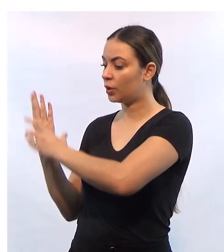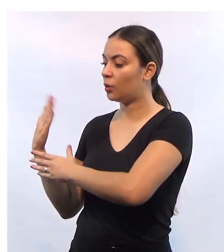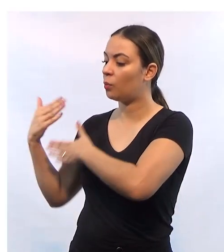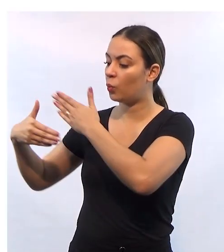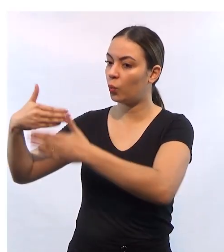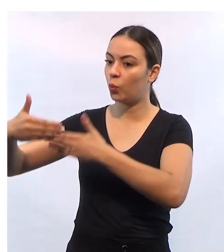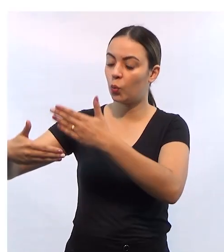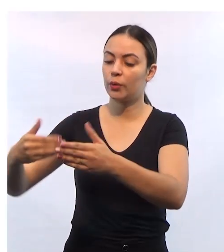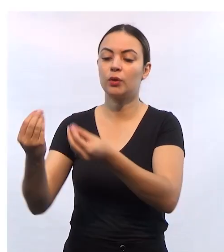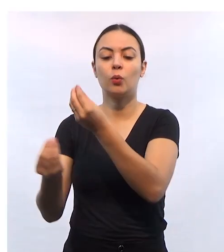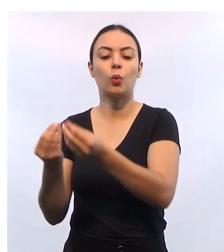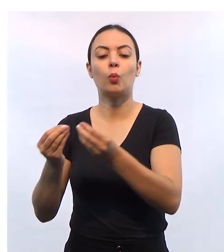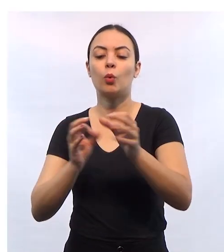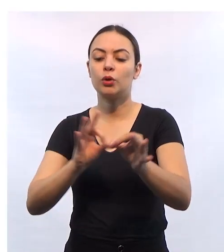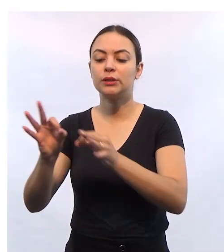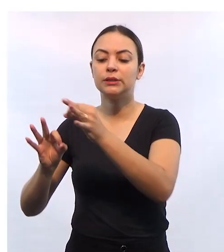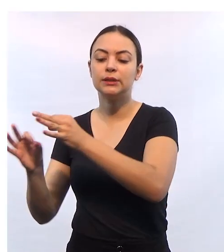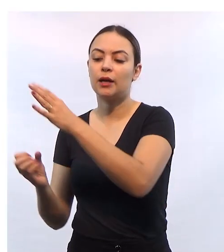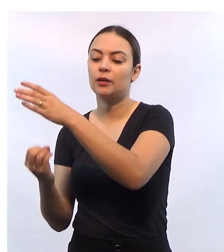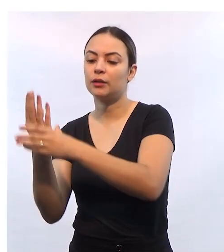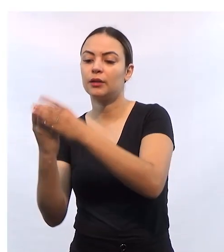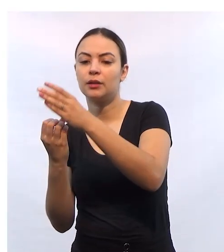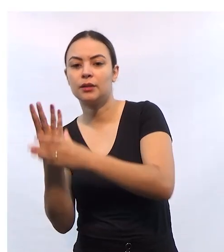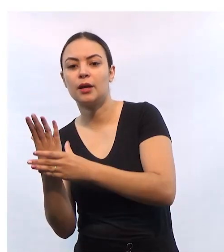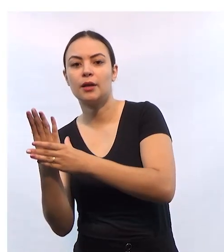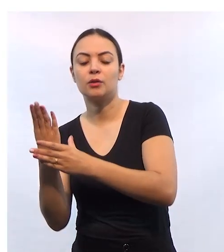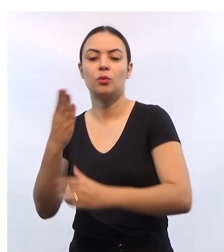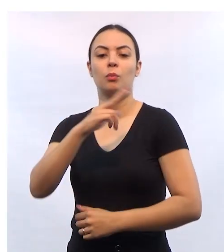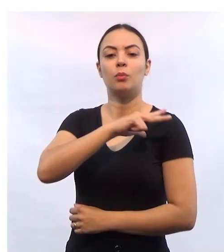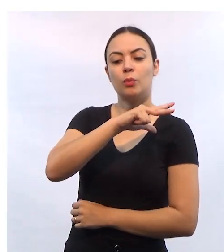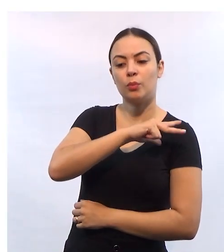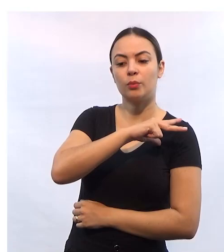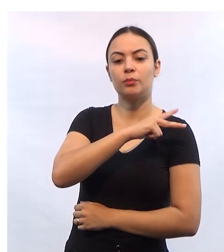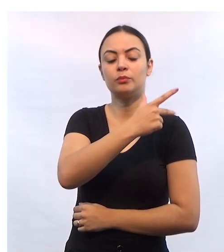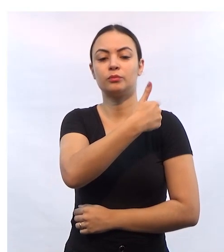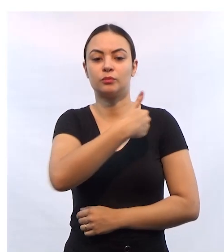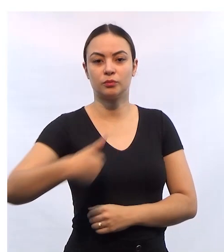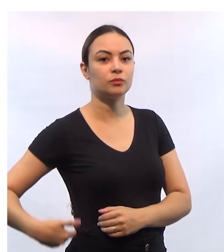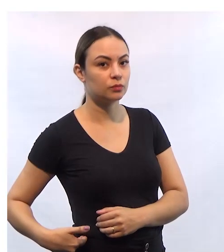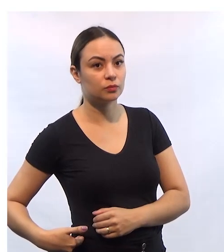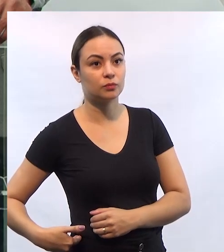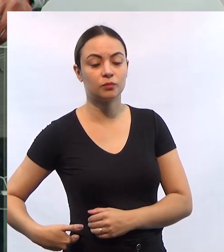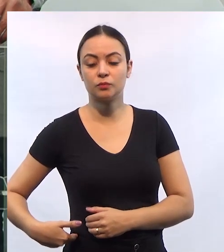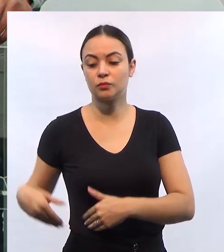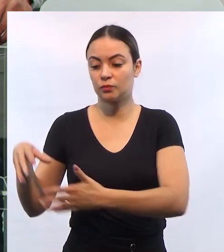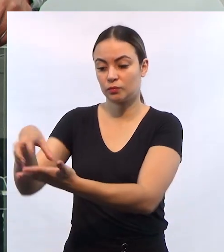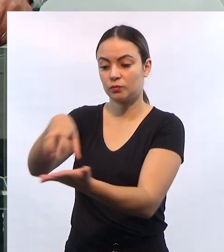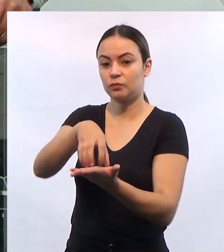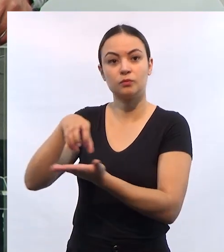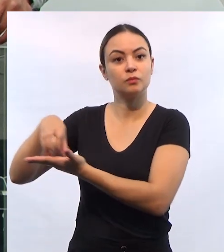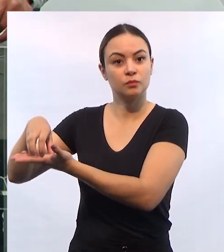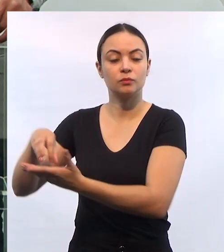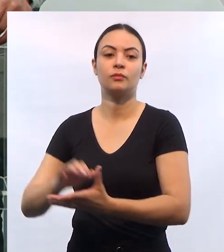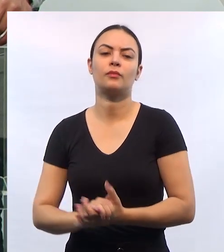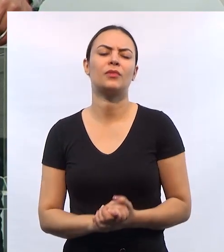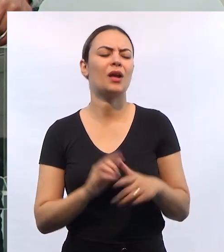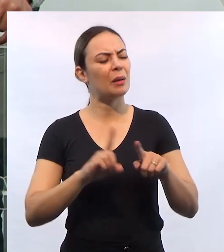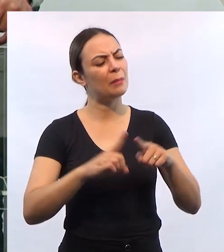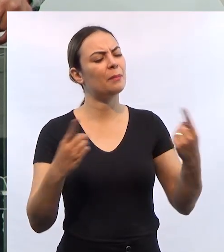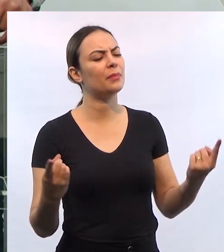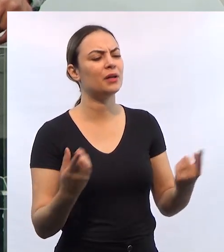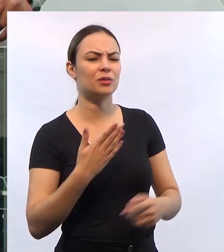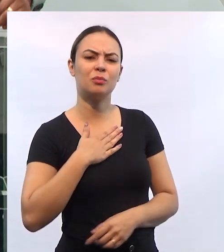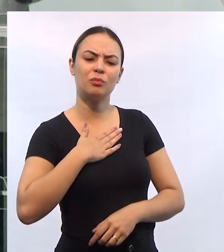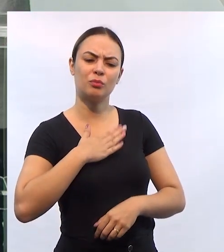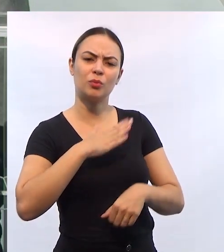o desenvolvimento das organizações públicas e privadas. Professor, mas o meu curso ele é gestão pública. Por que eu